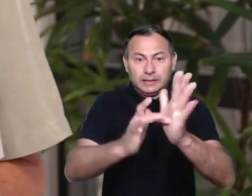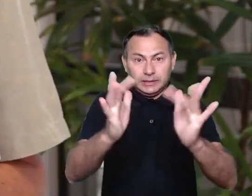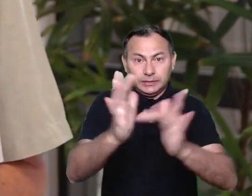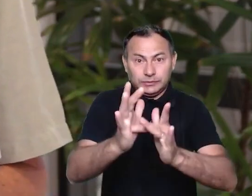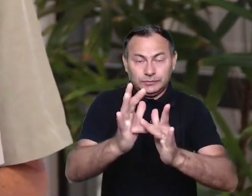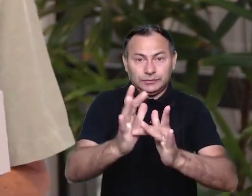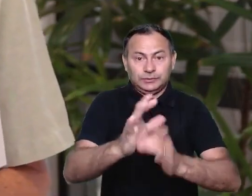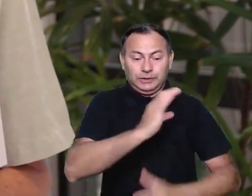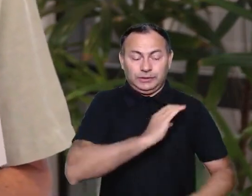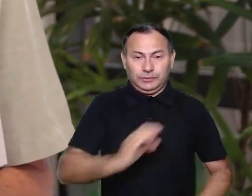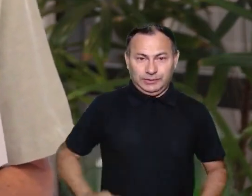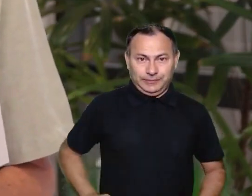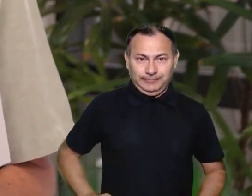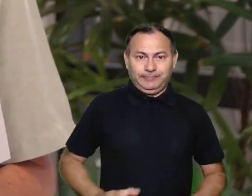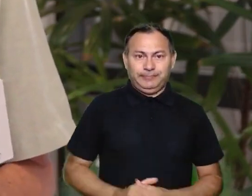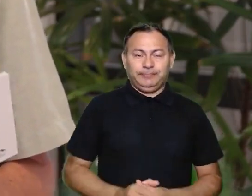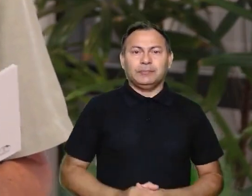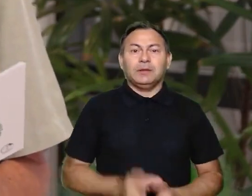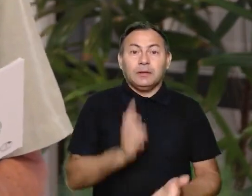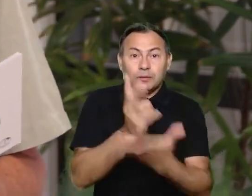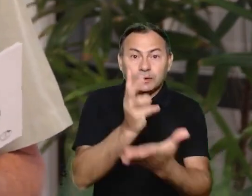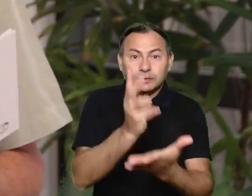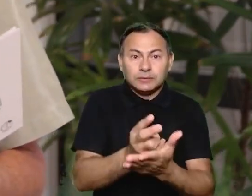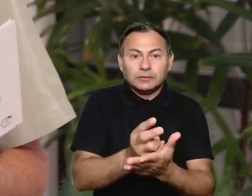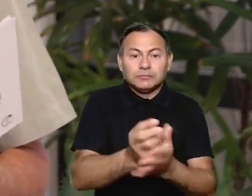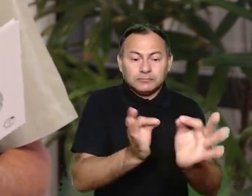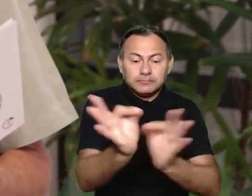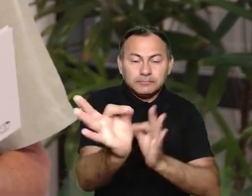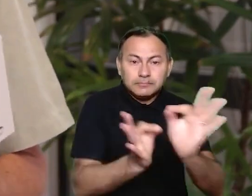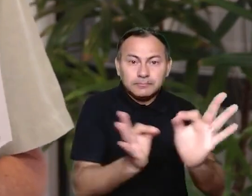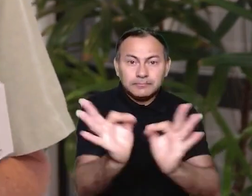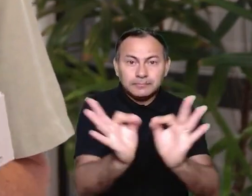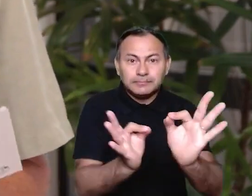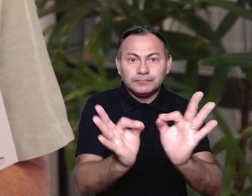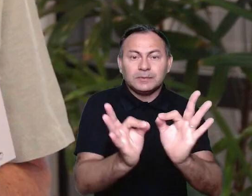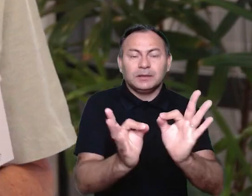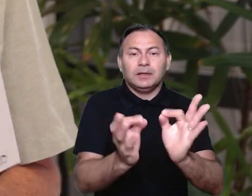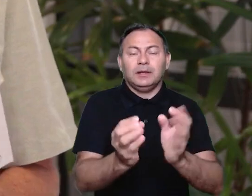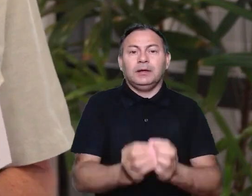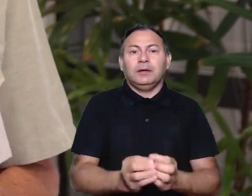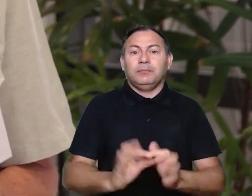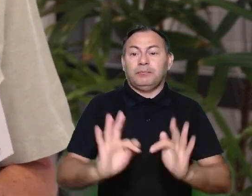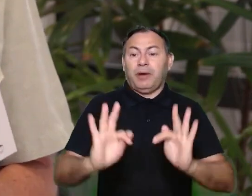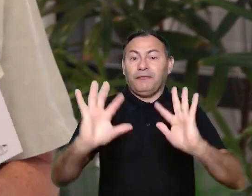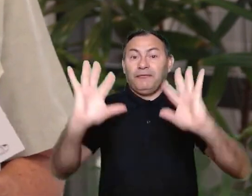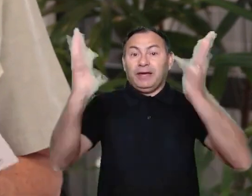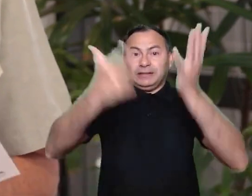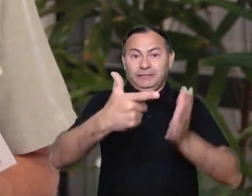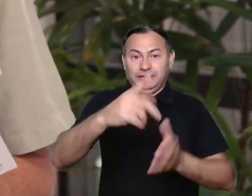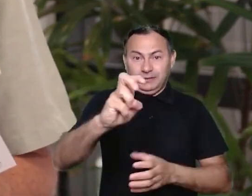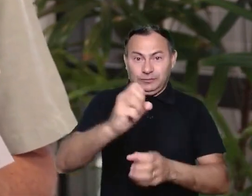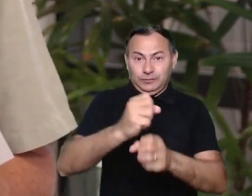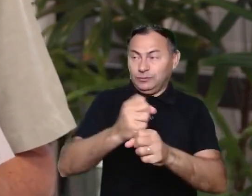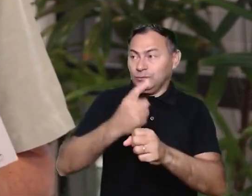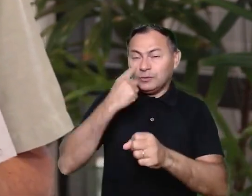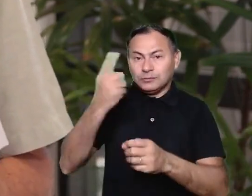Saudações em Cristo Jesus. Continuando a preparação para o